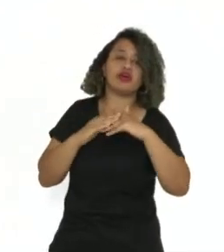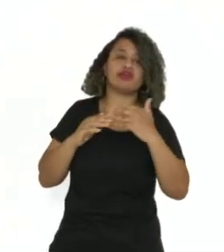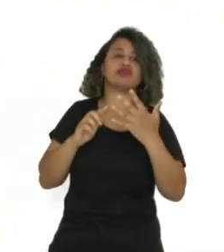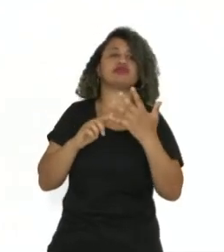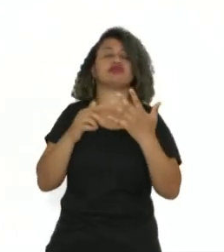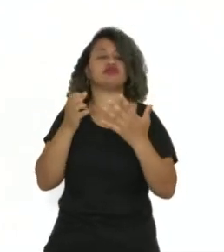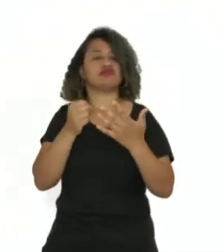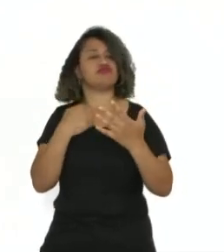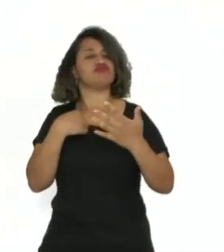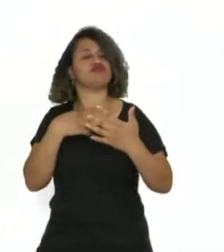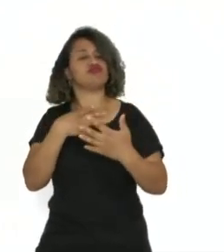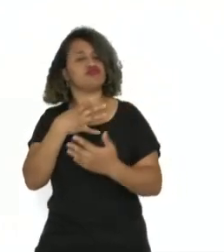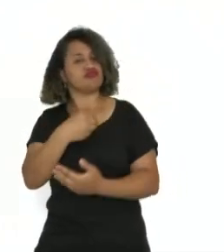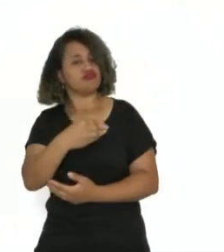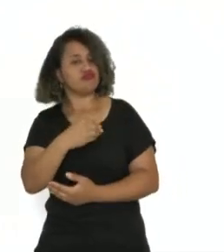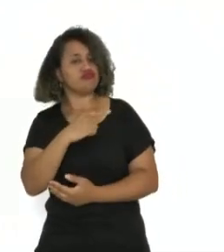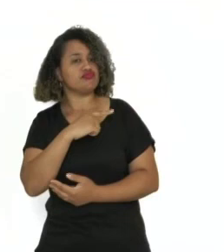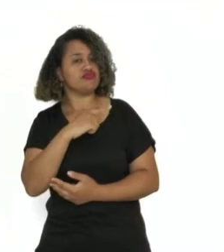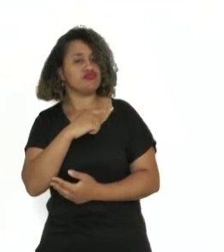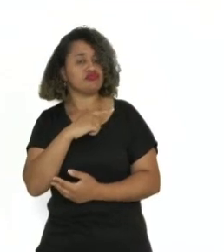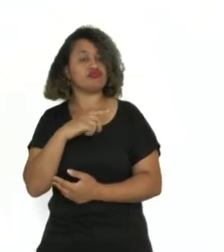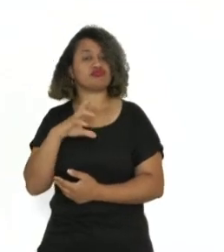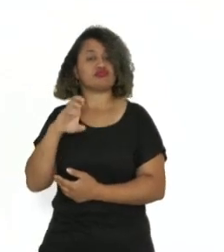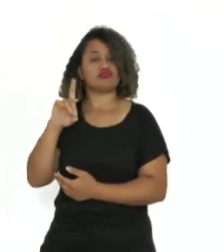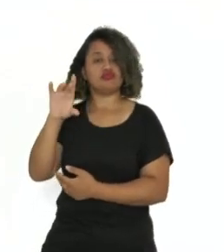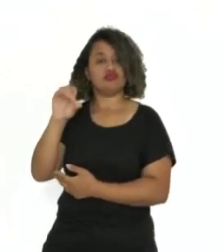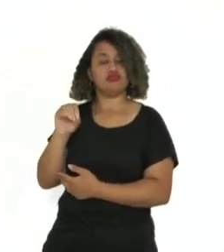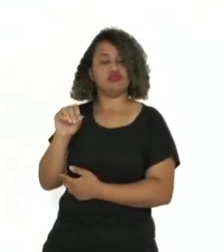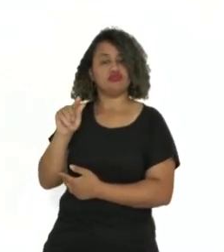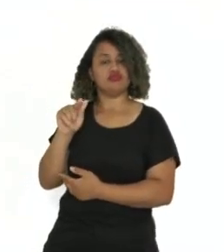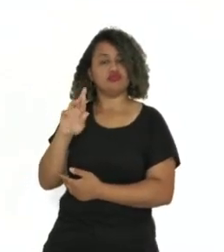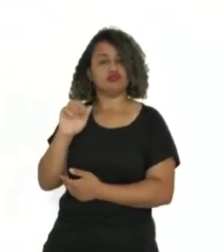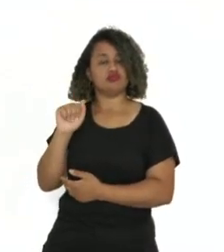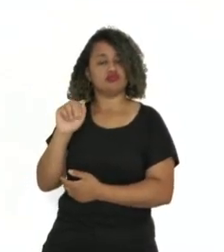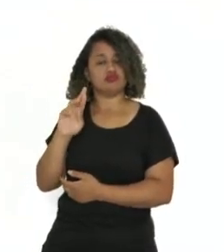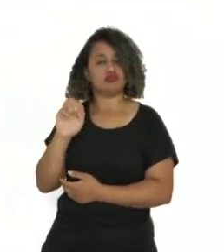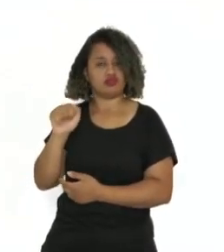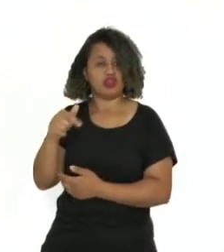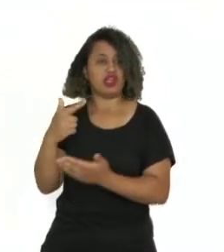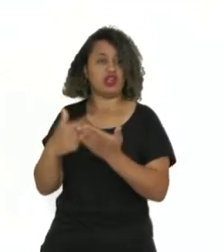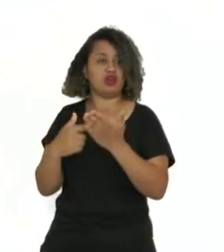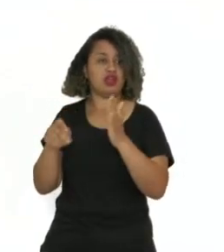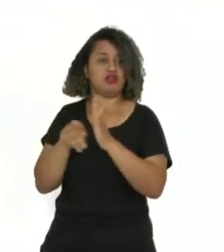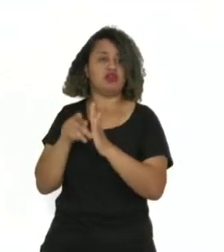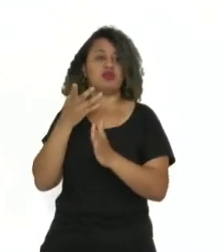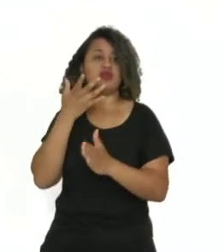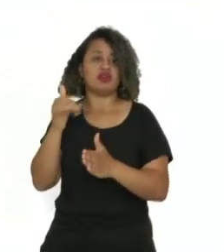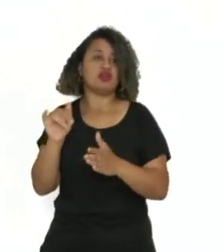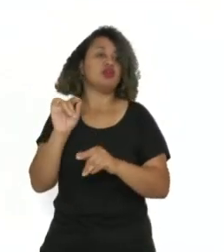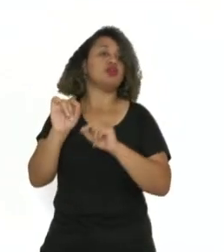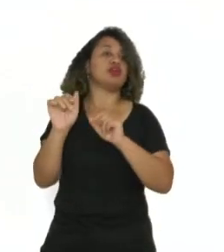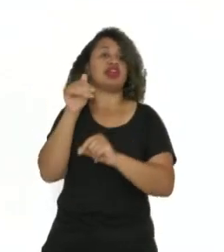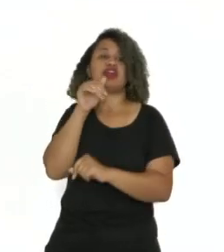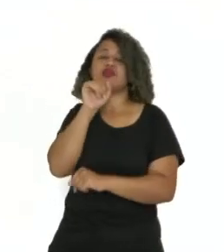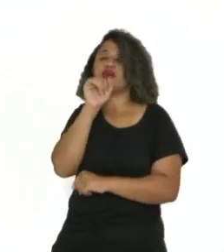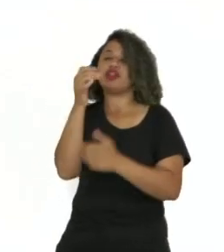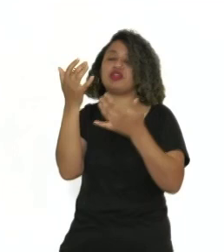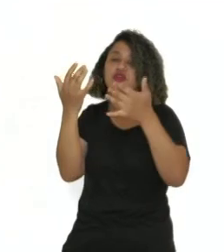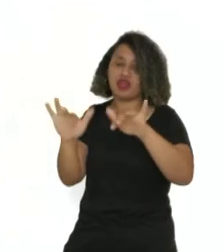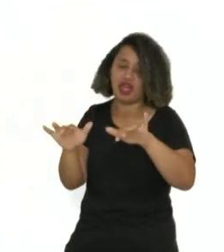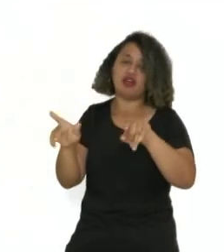do Peito, O Rádio Gabriel, que é um livro infantil, Aquilo que a Mãe Não Quer, também da